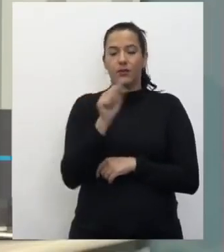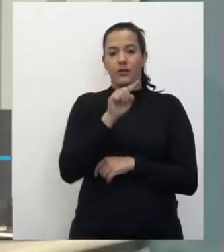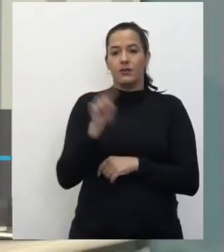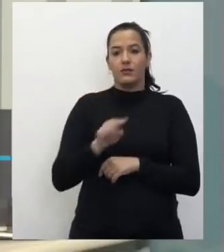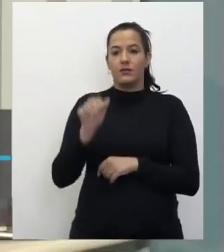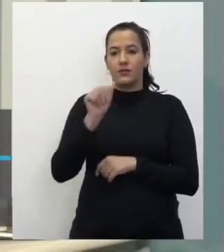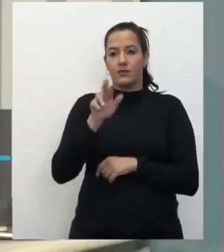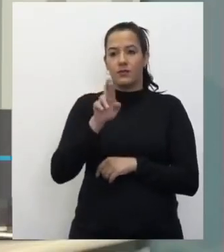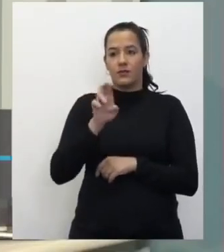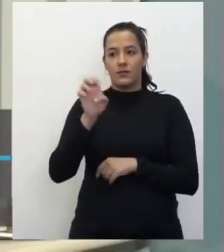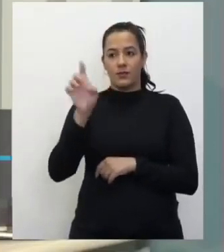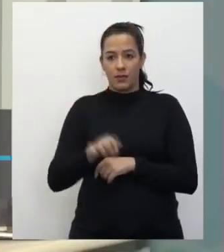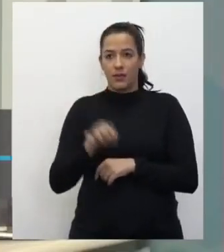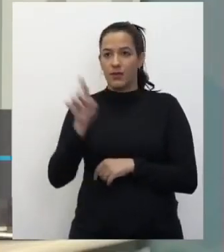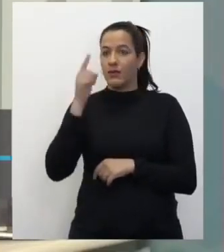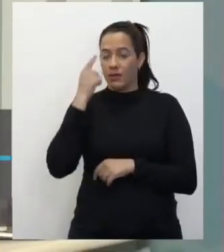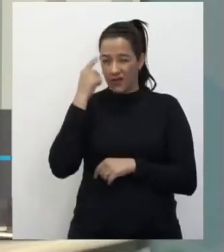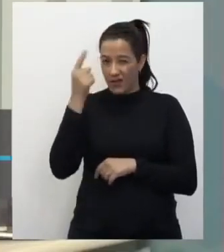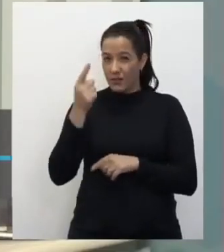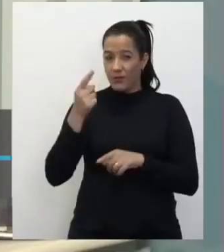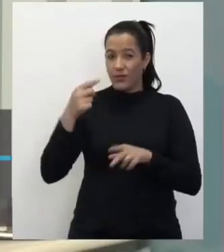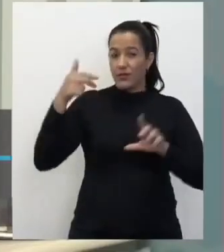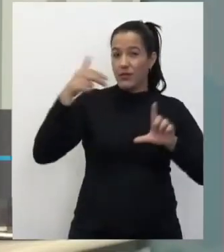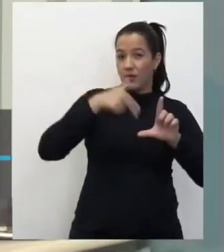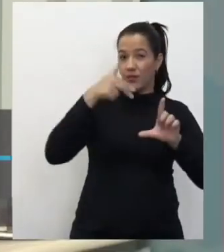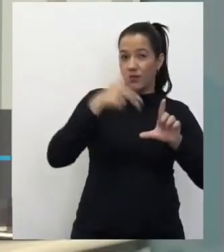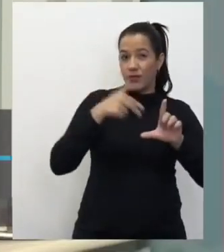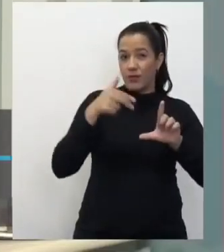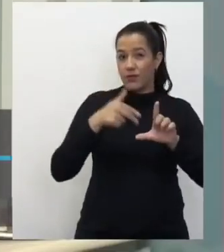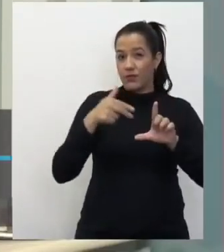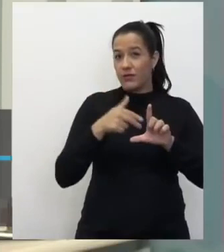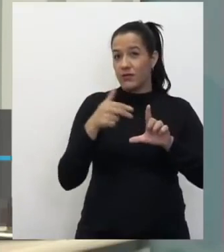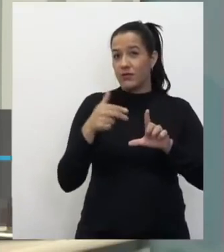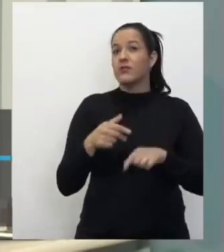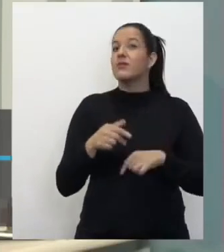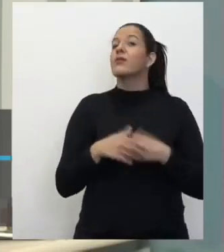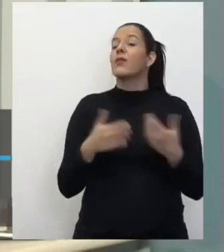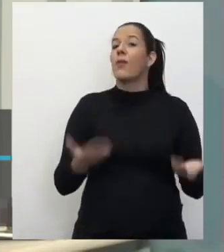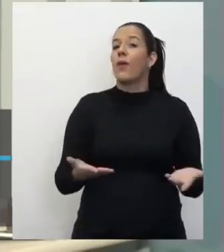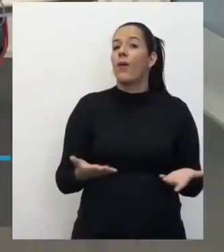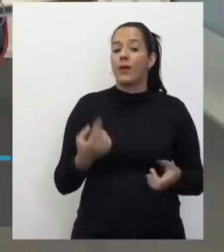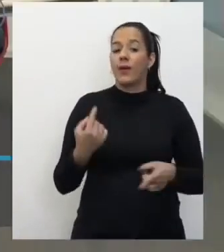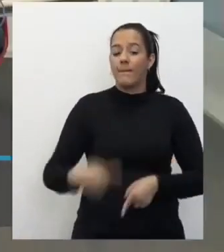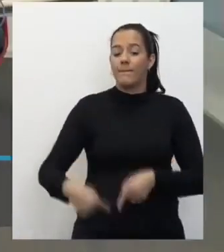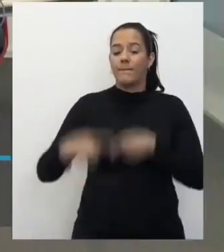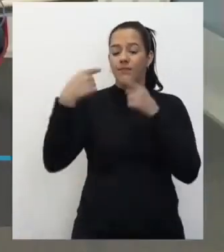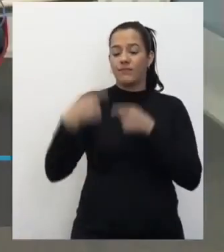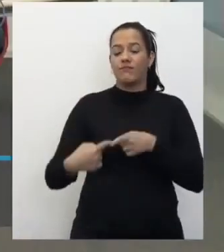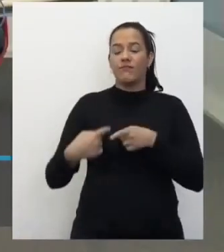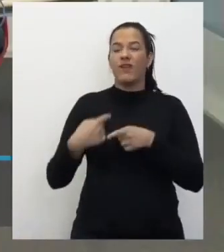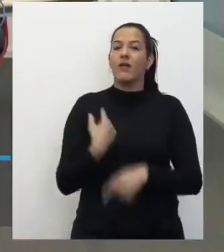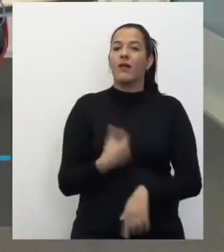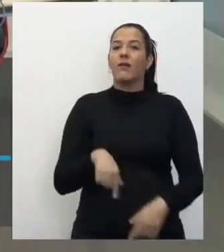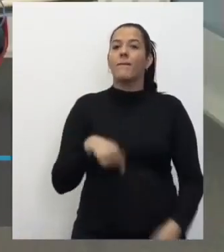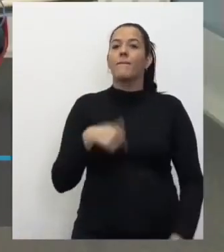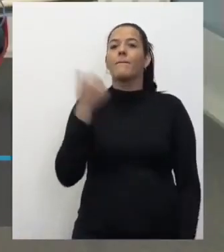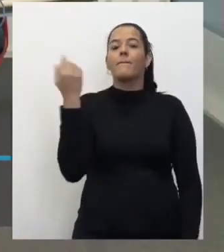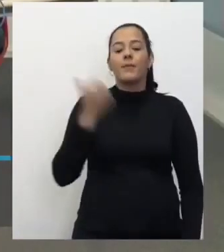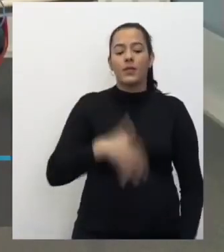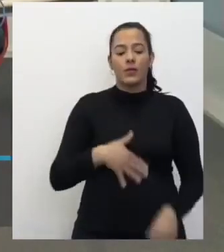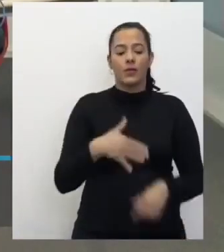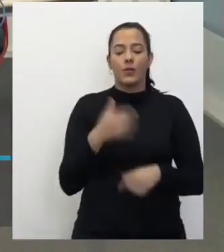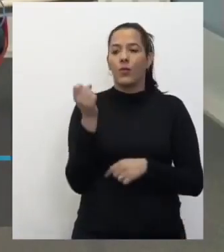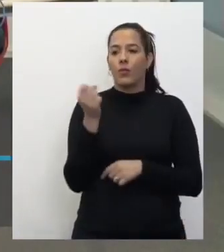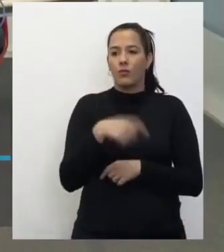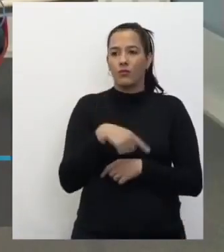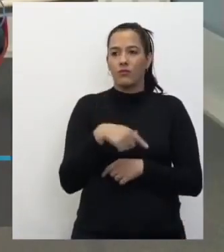Senhora do Destino com a Carminha. Quem seria a pior vilã? Eles estão colocando tá aqui, disputado. Harry